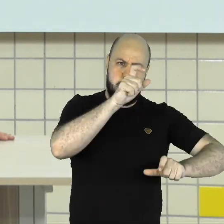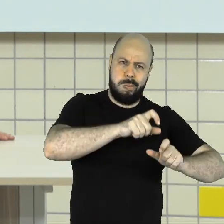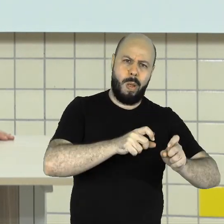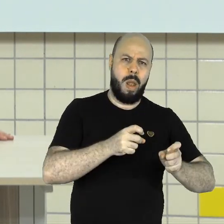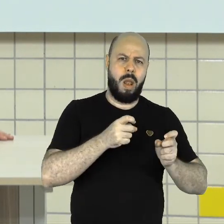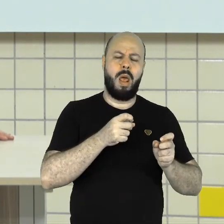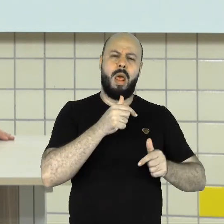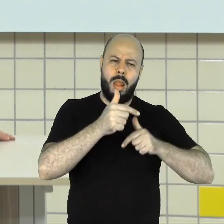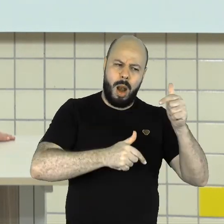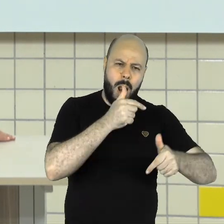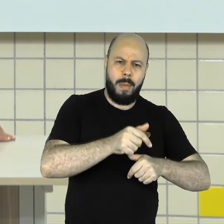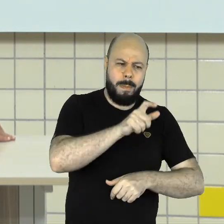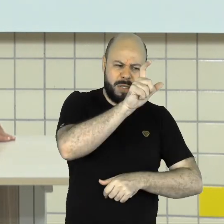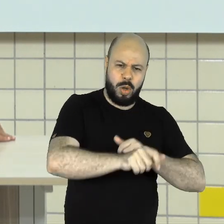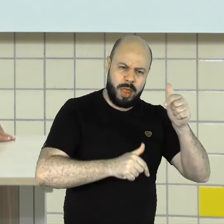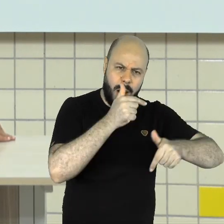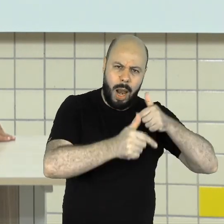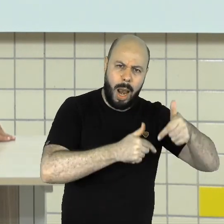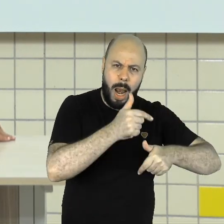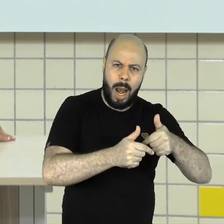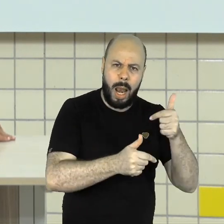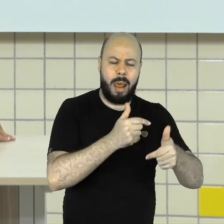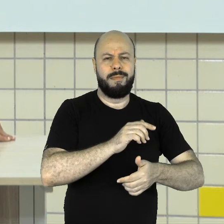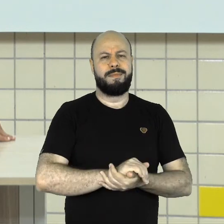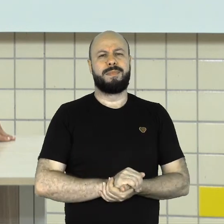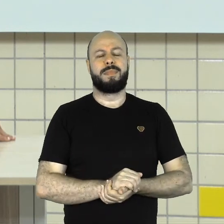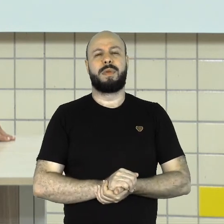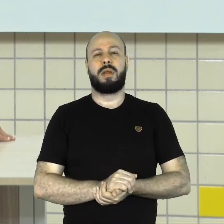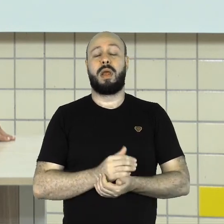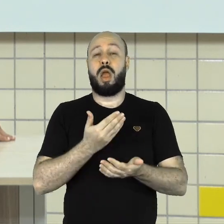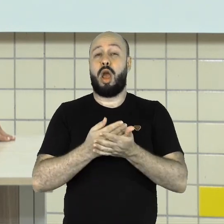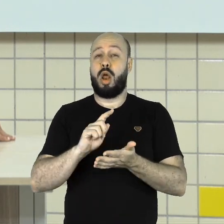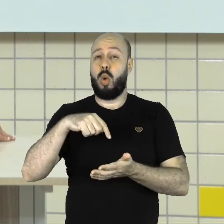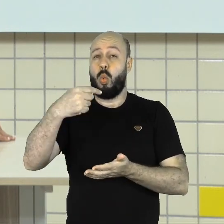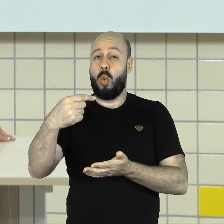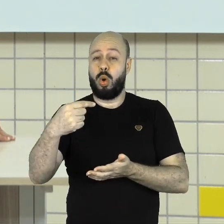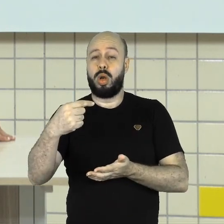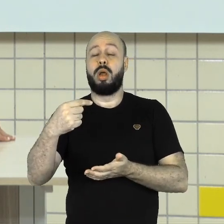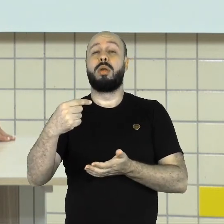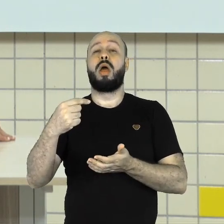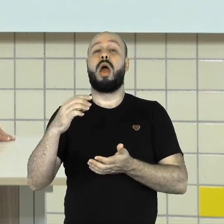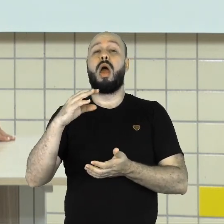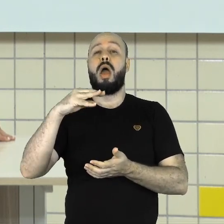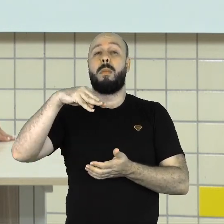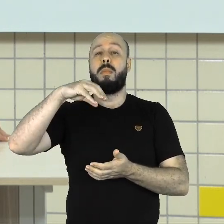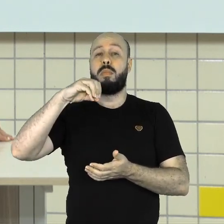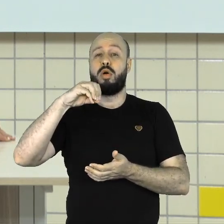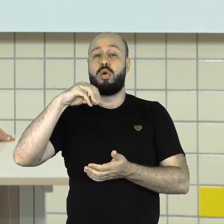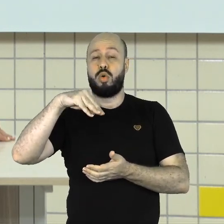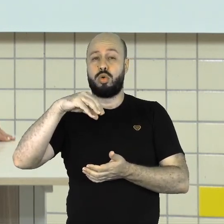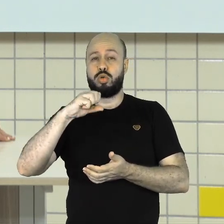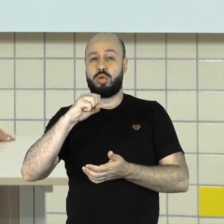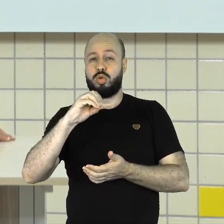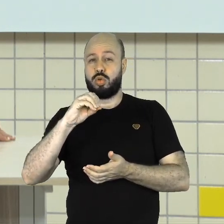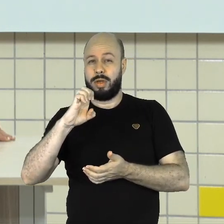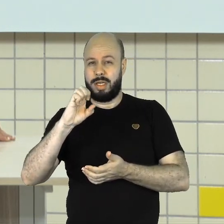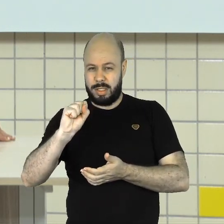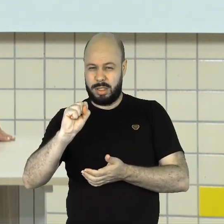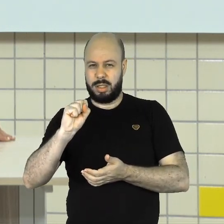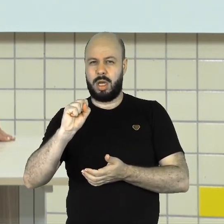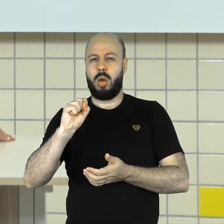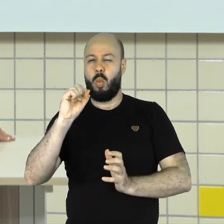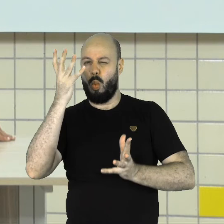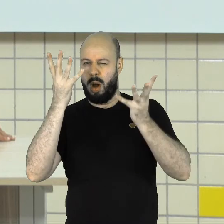tá bom? A gente tem que lembrar, e a gente vai ver em outras aulas, a questão das monções. As monções é que definem os tempos